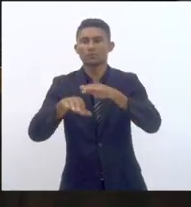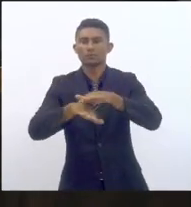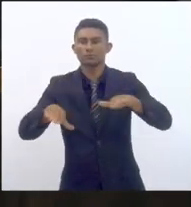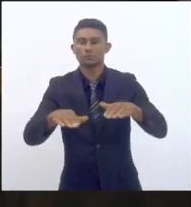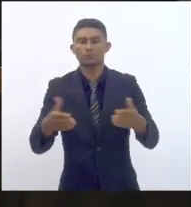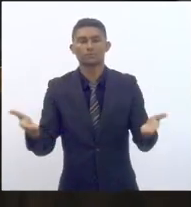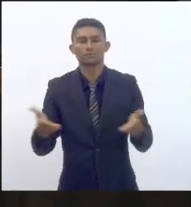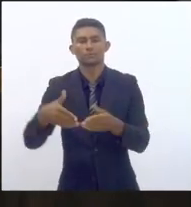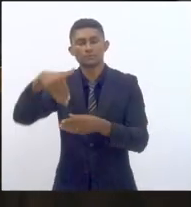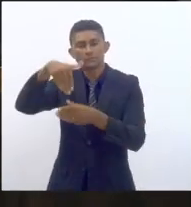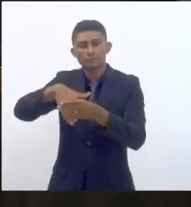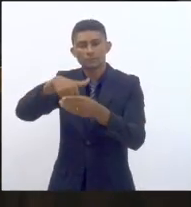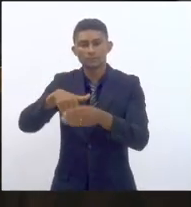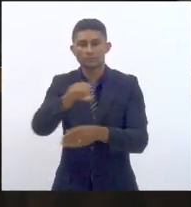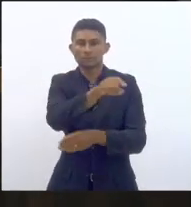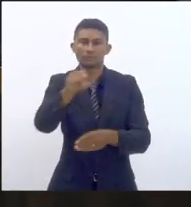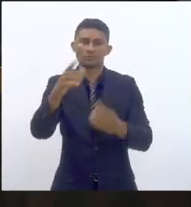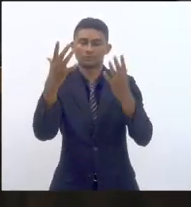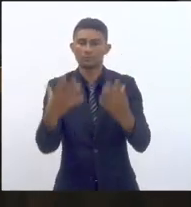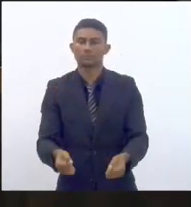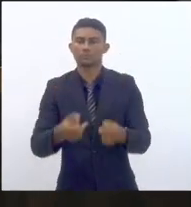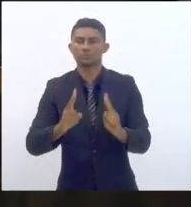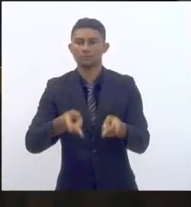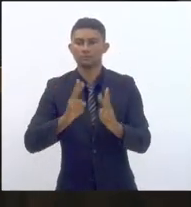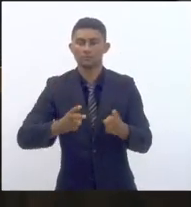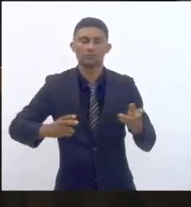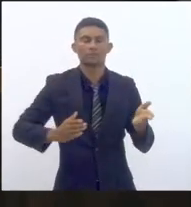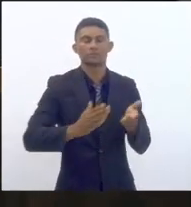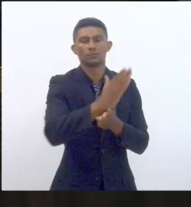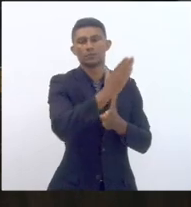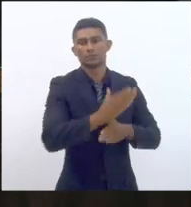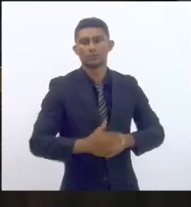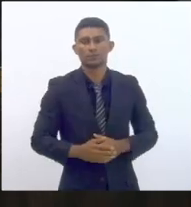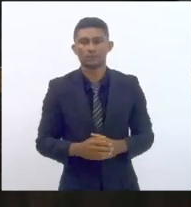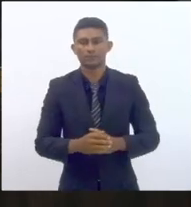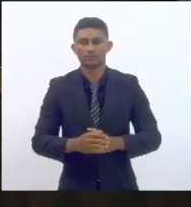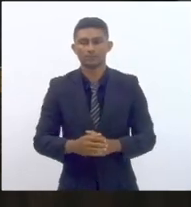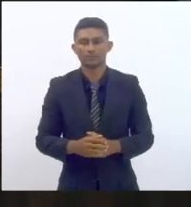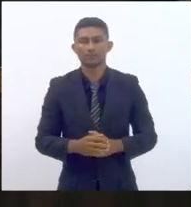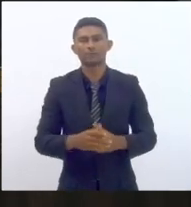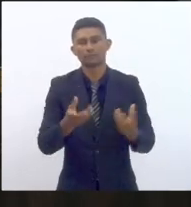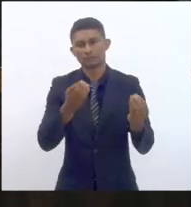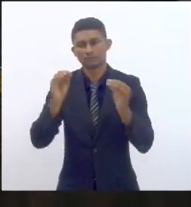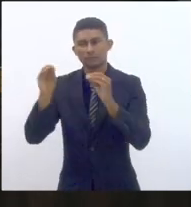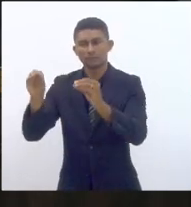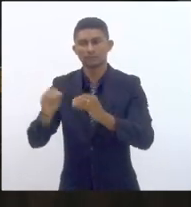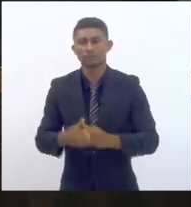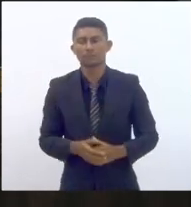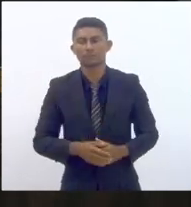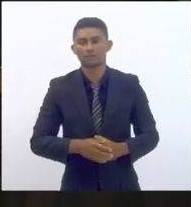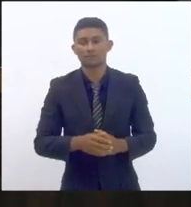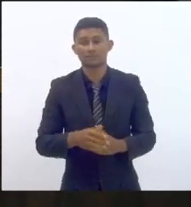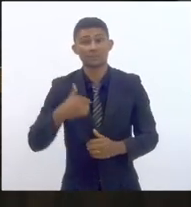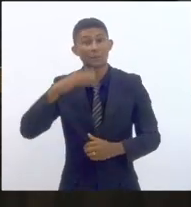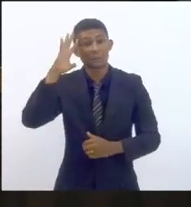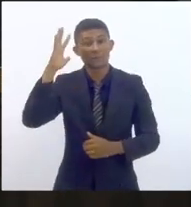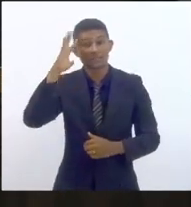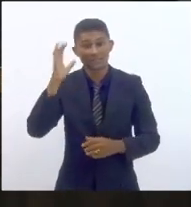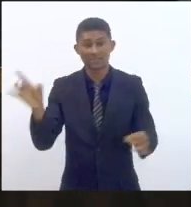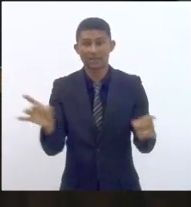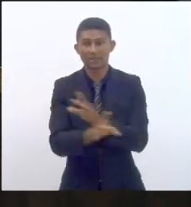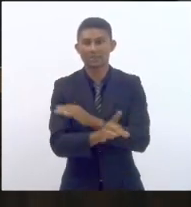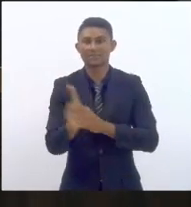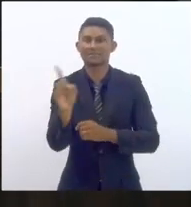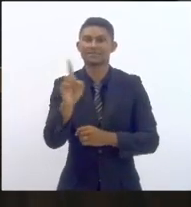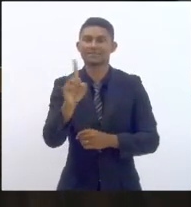a discussão em votação. Senhores que aprovam, permaneçam como estão. Aprovado, vai a promulgação. Eu pensei que tinha acabado, Valdeca, aí